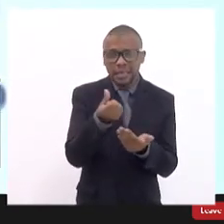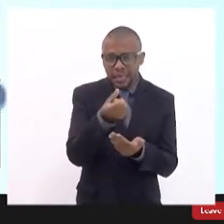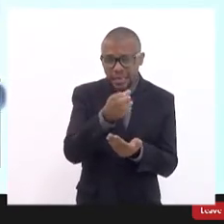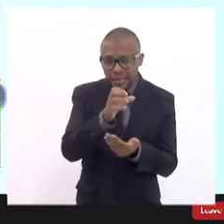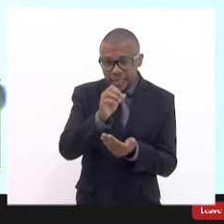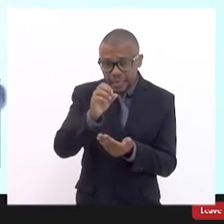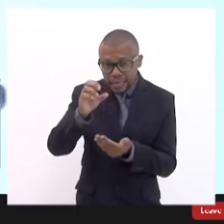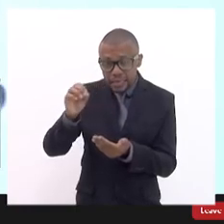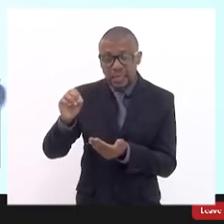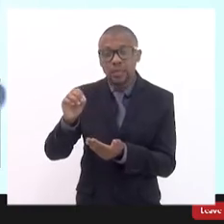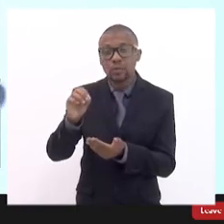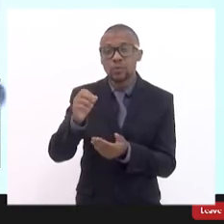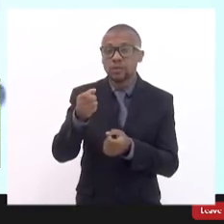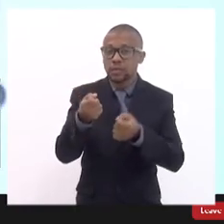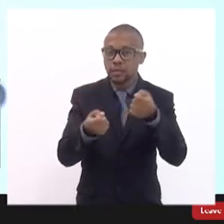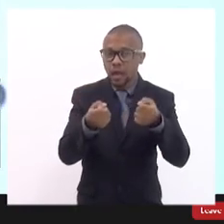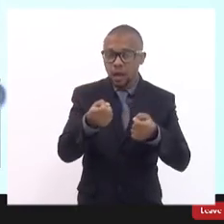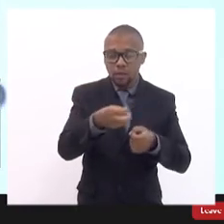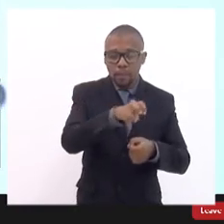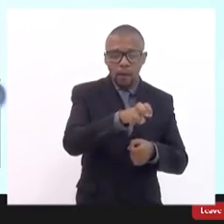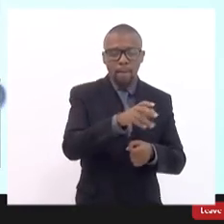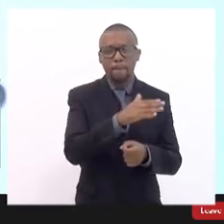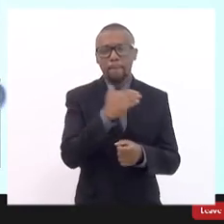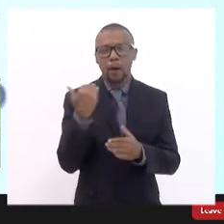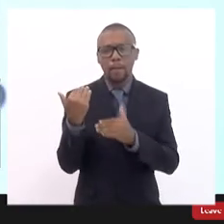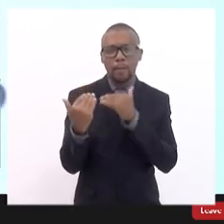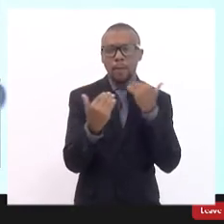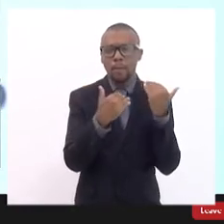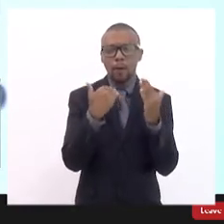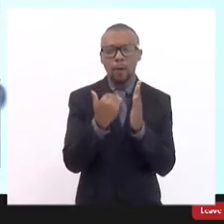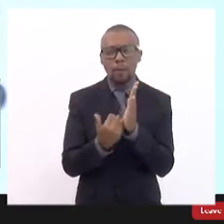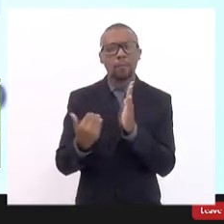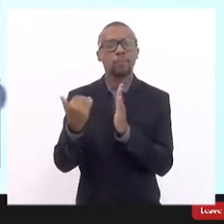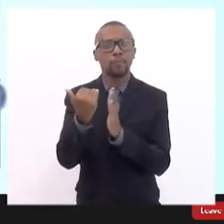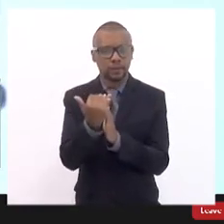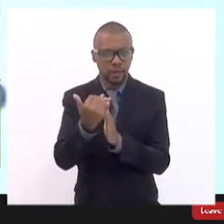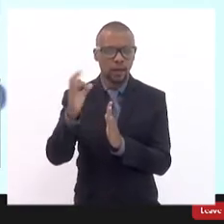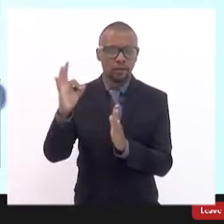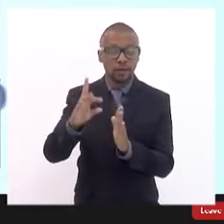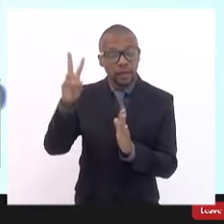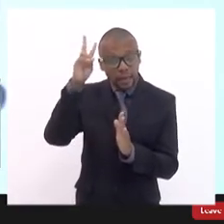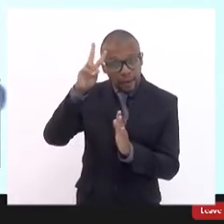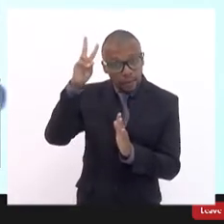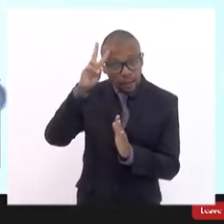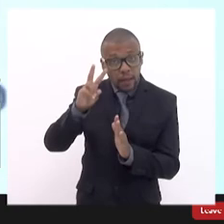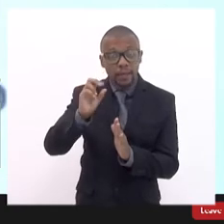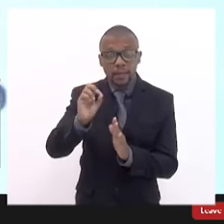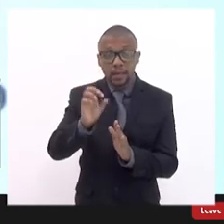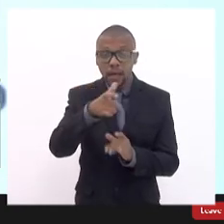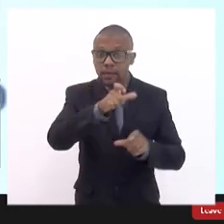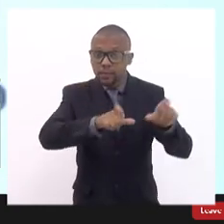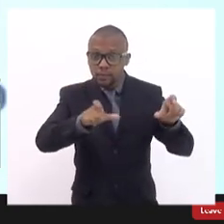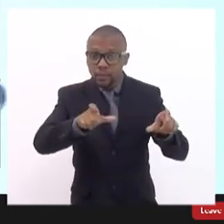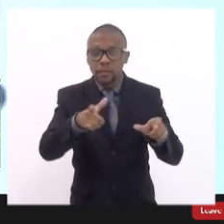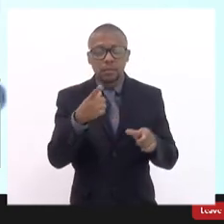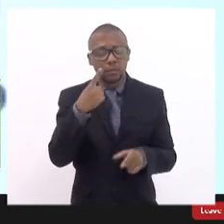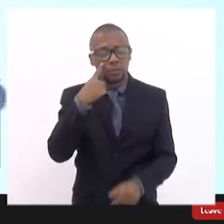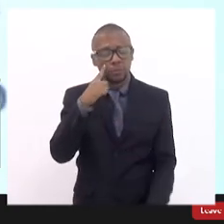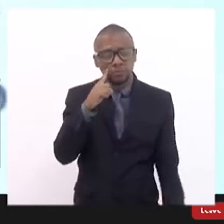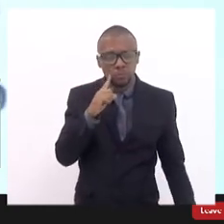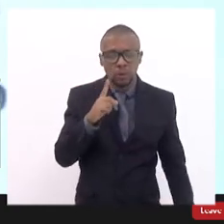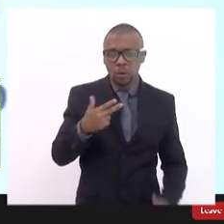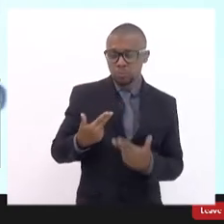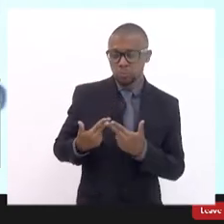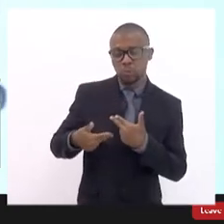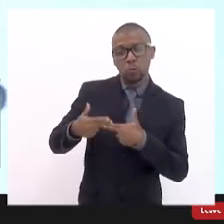possibilidade de aumentar o número de óbitos é muito grande, e lembrar também que essas pessoas estão chorando seus mortos. Mas se não houver um